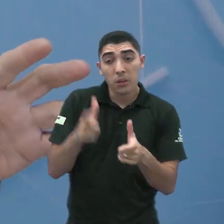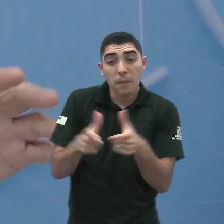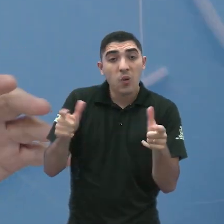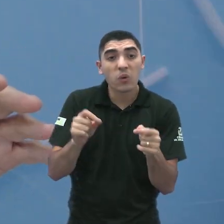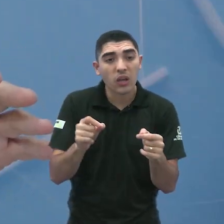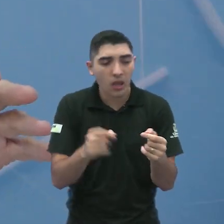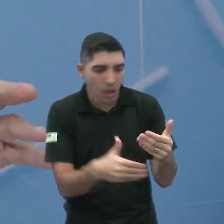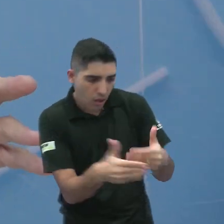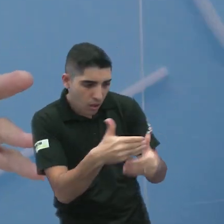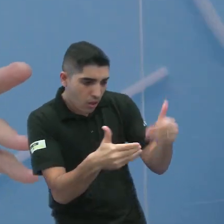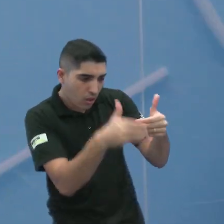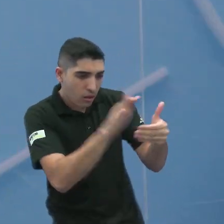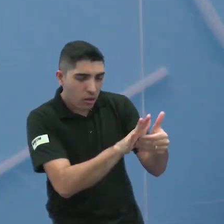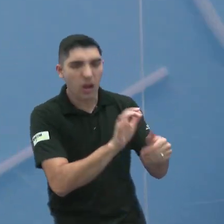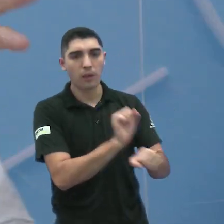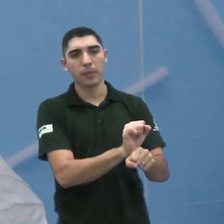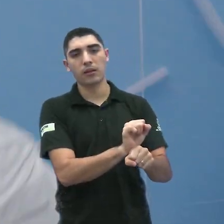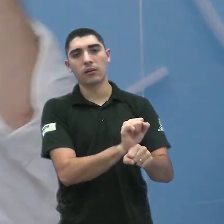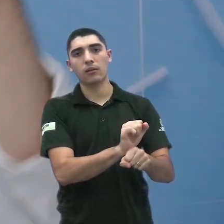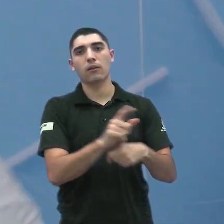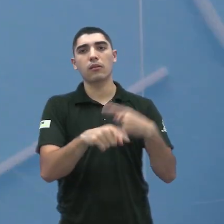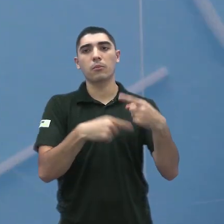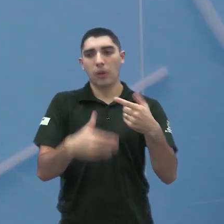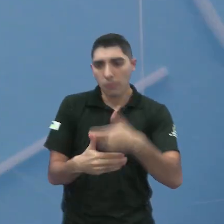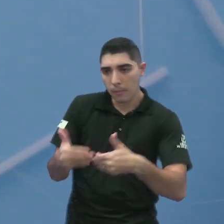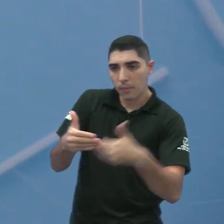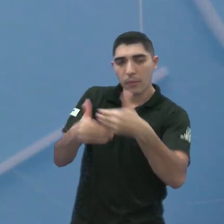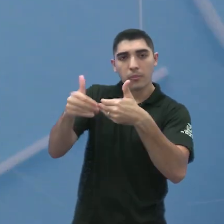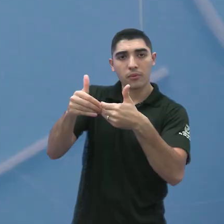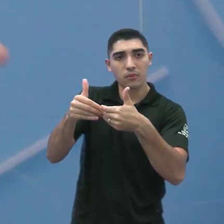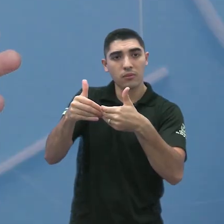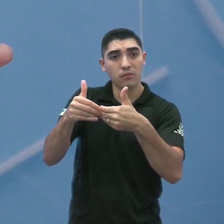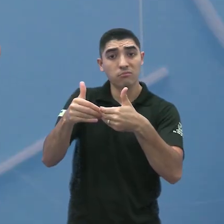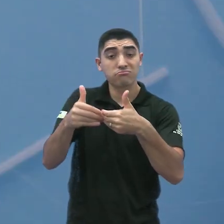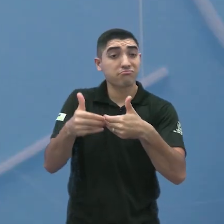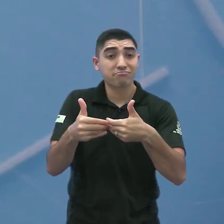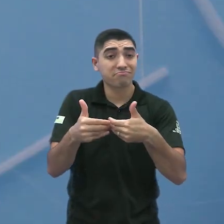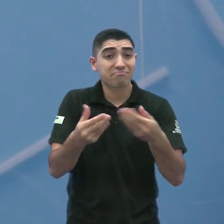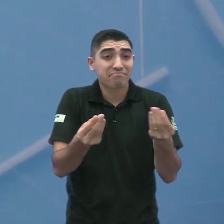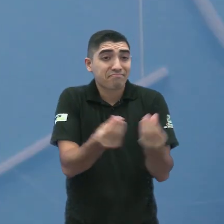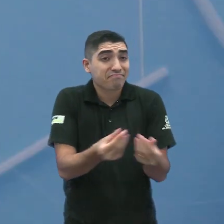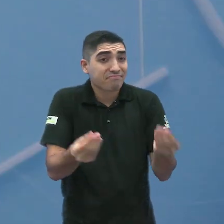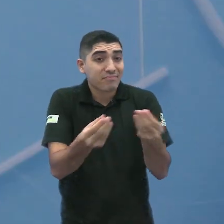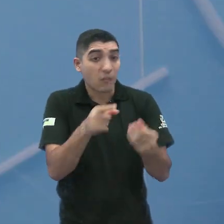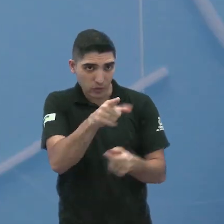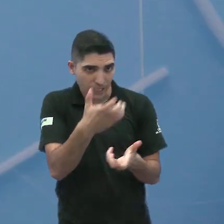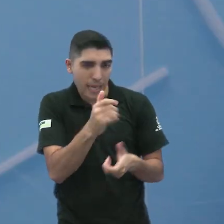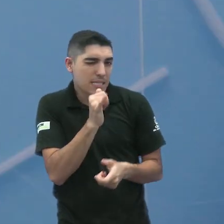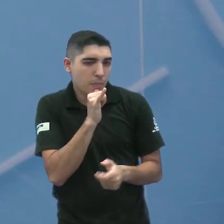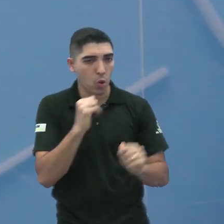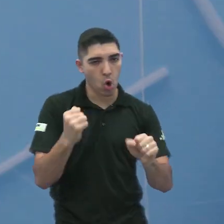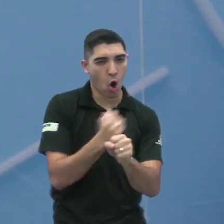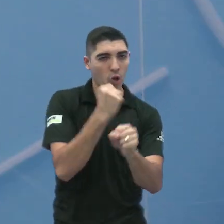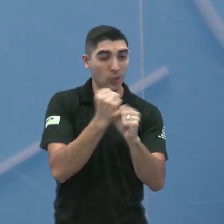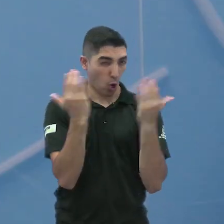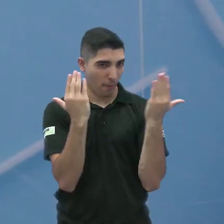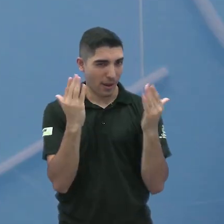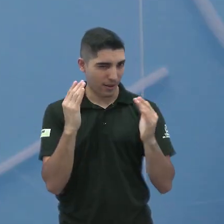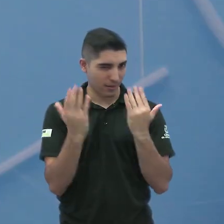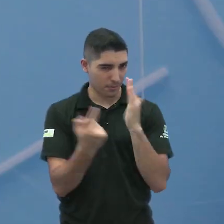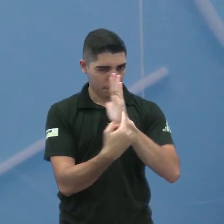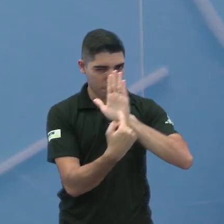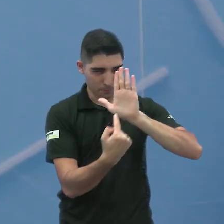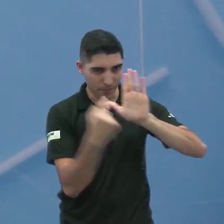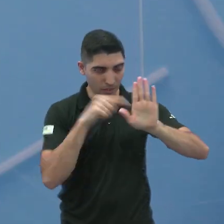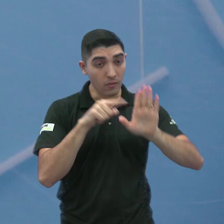dia, depois de um tempo ou outro ali, e muda o projeto no meio. Não vai chegar a lugar nenhum. Se você quer ter uma casa, você precisa colocar um tijolo por dia,